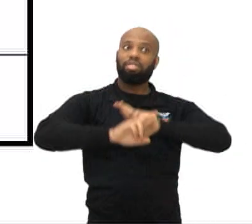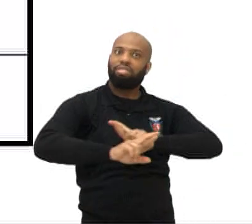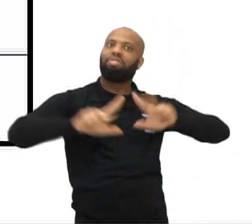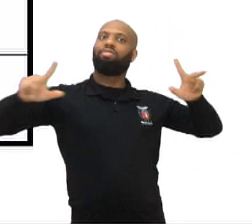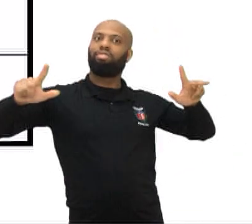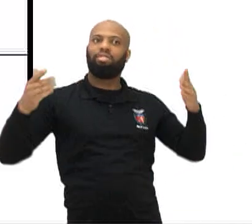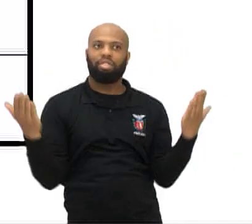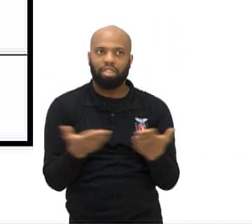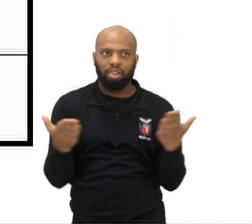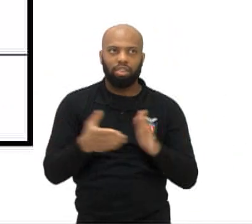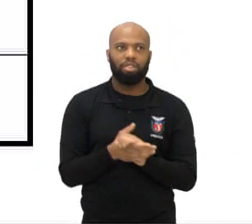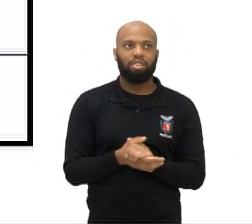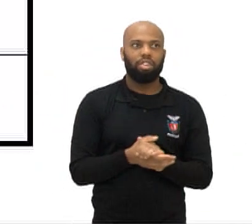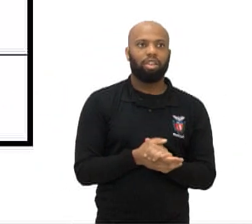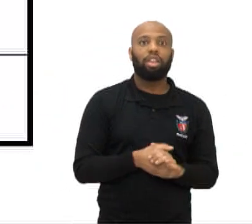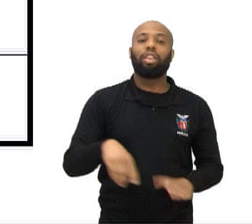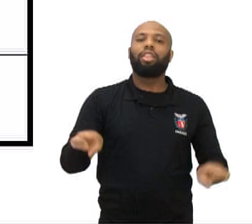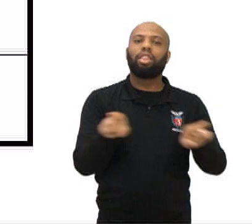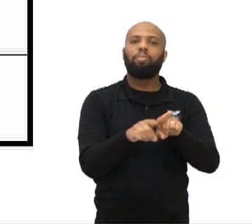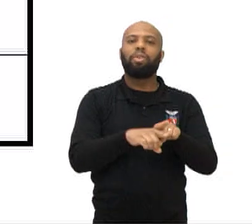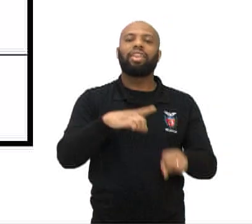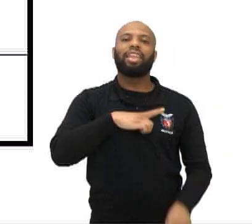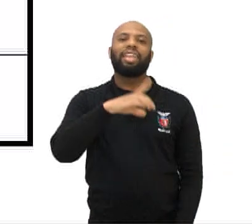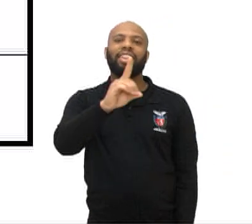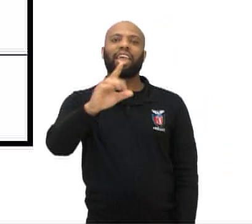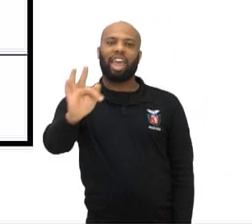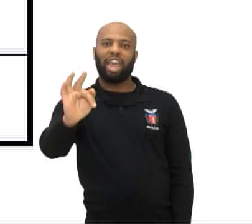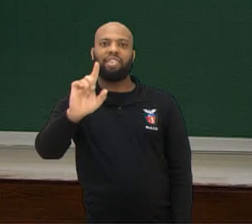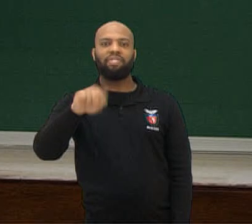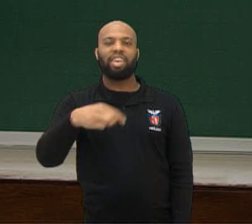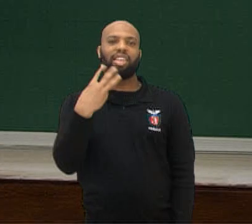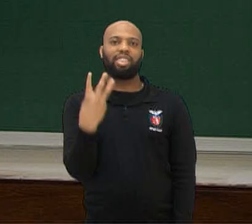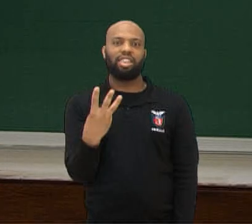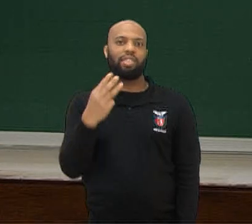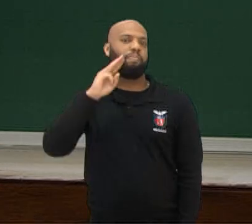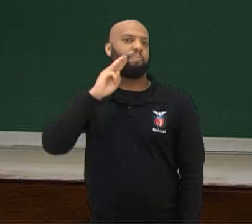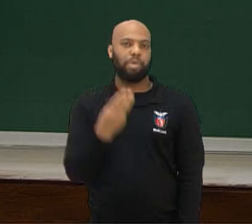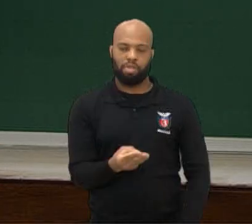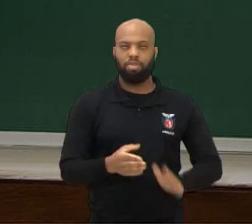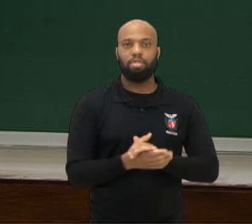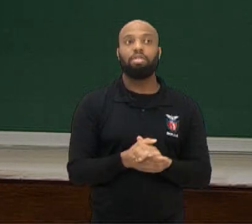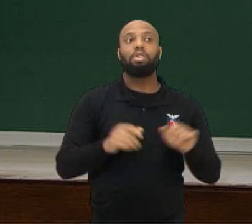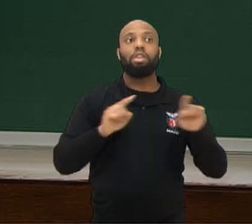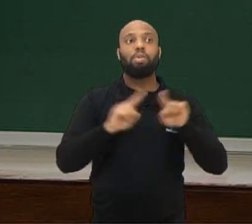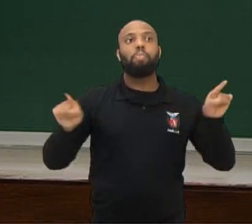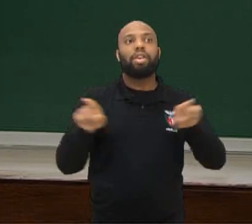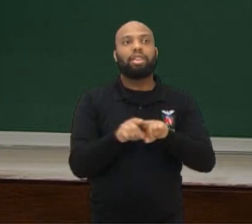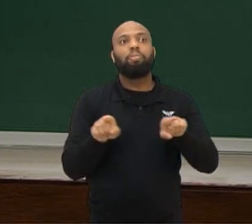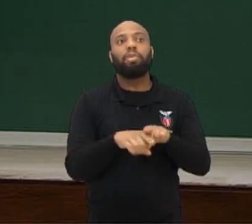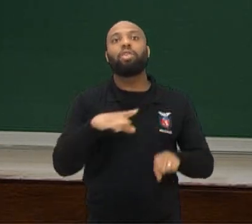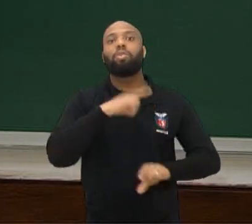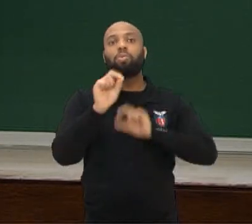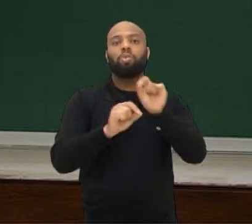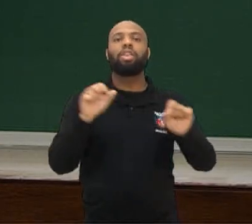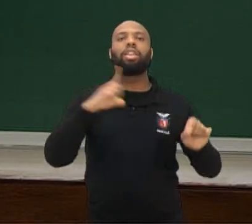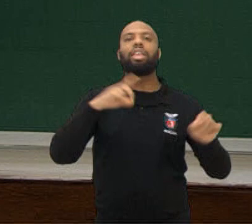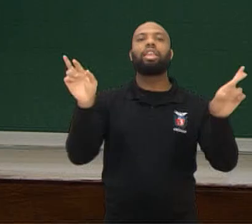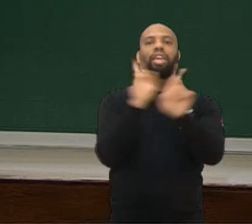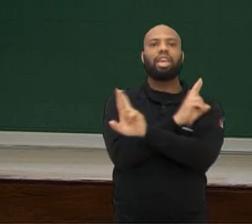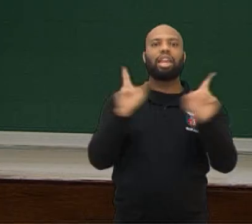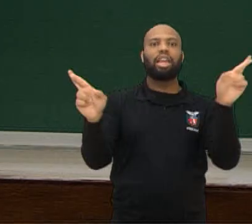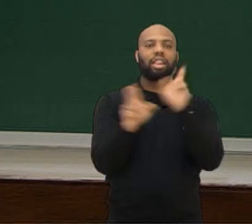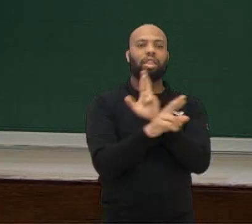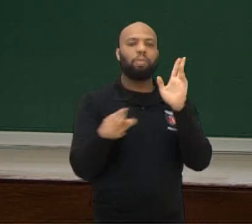que nós vamos ter aqui. E o Distrito Federal, com 3 milhões. Claro que daí também não podemos esquecer da relação